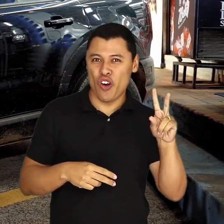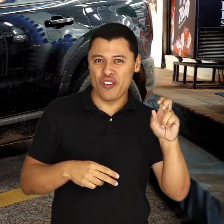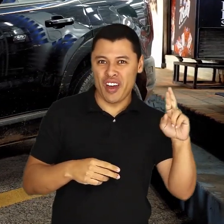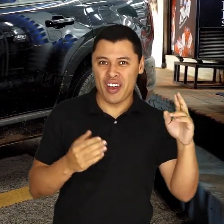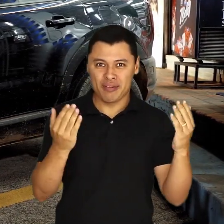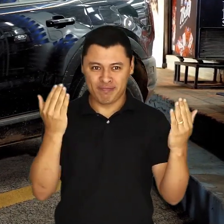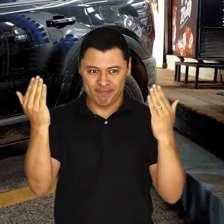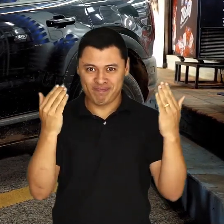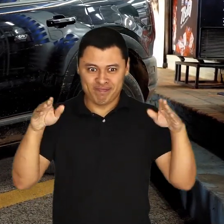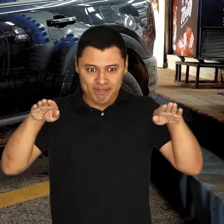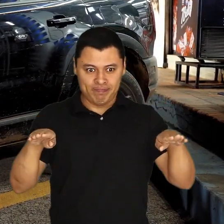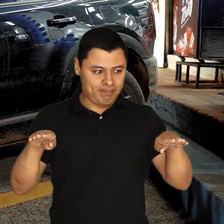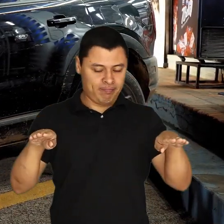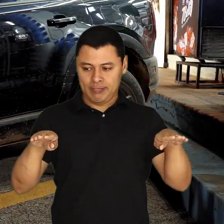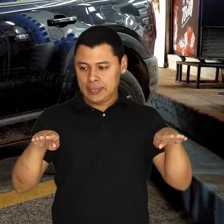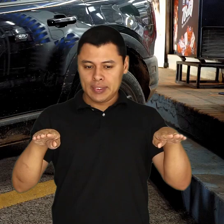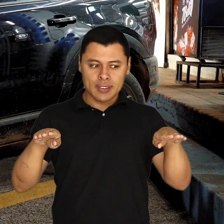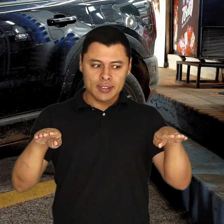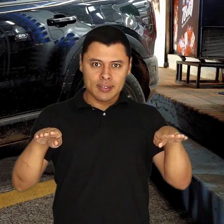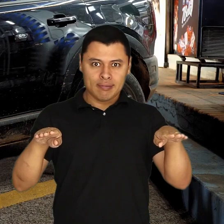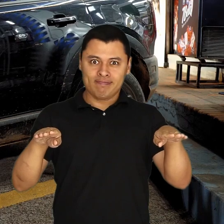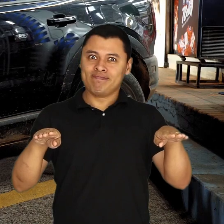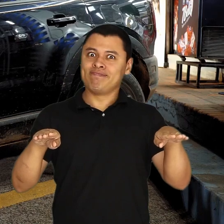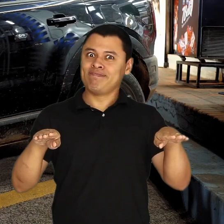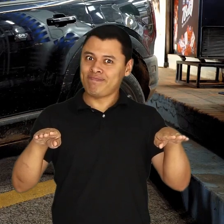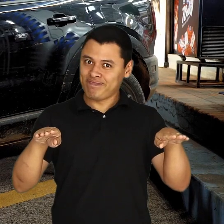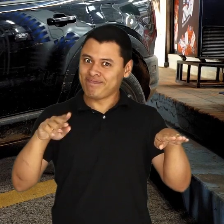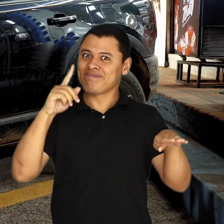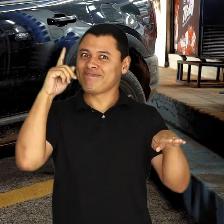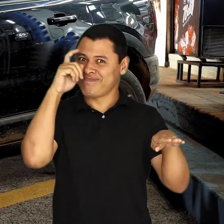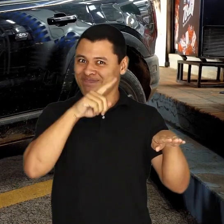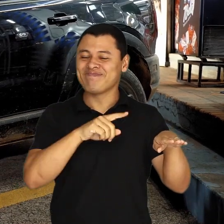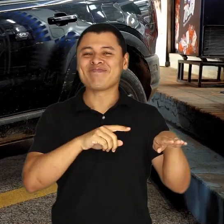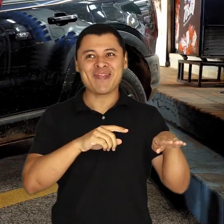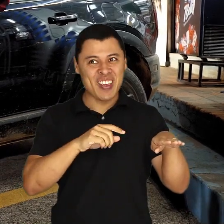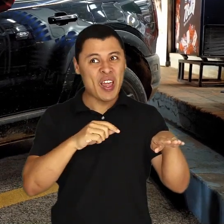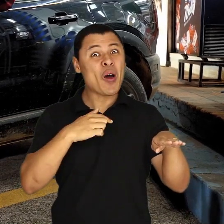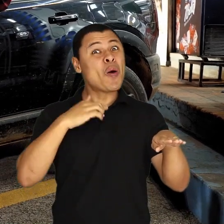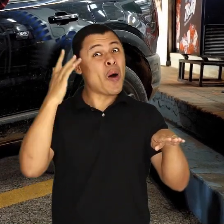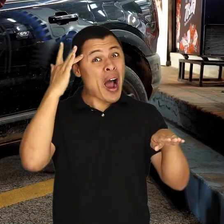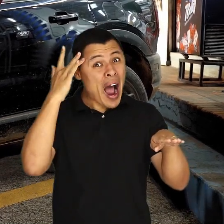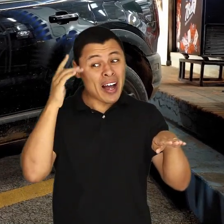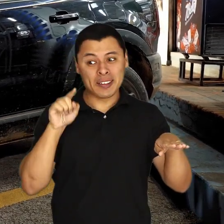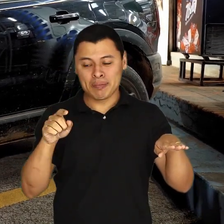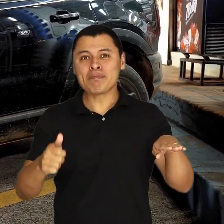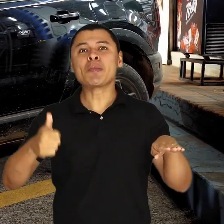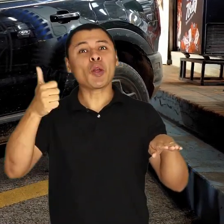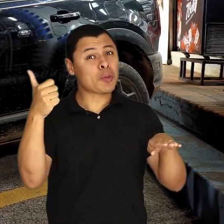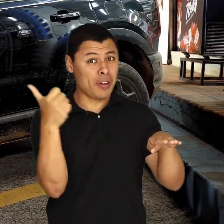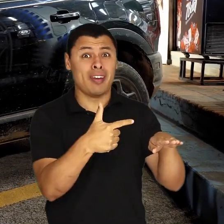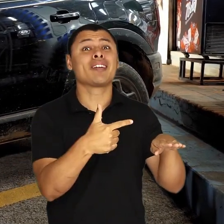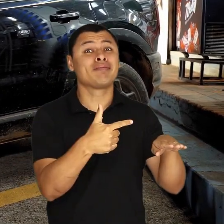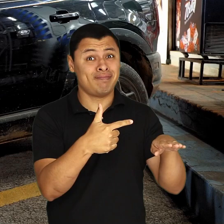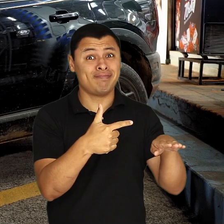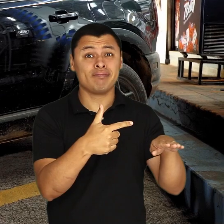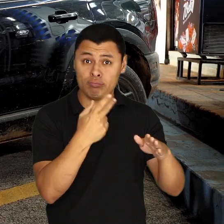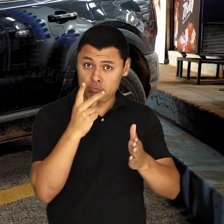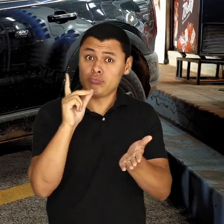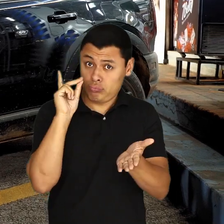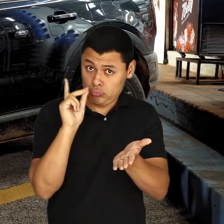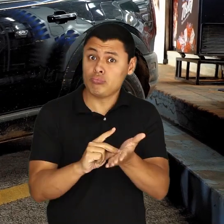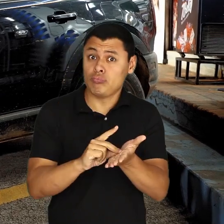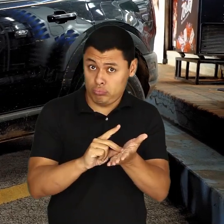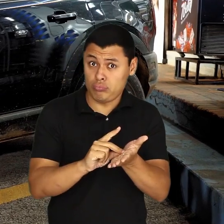Rover Discovery? Olha, é um osso duro mesmo. Diria que em muitos parâmetros ele é de fato melhor que o Discovery,